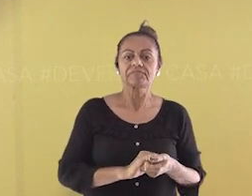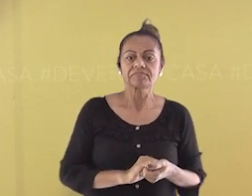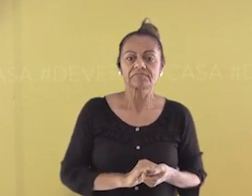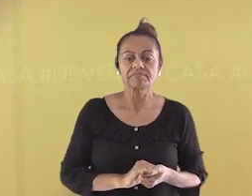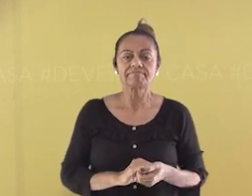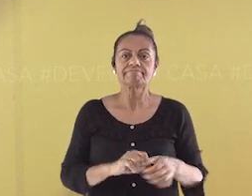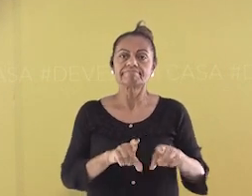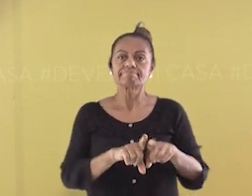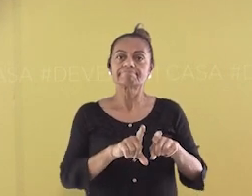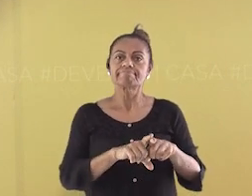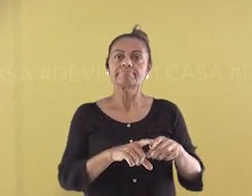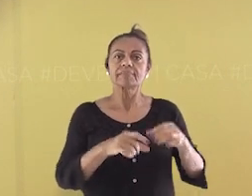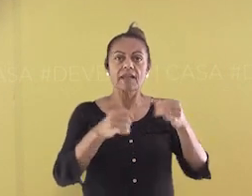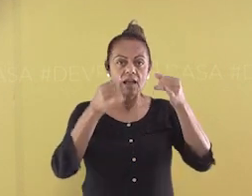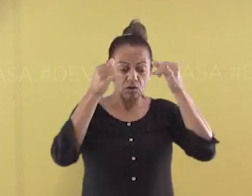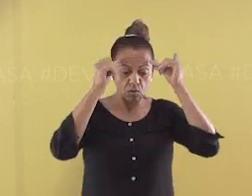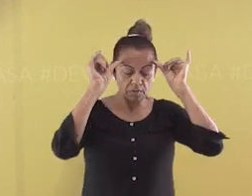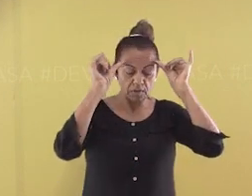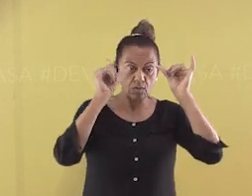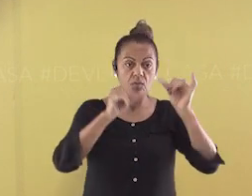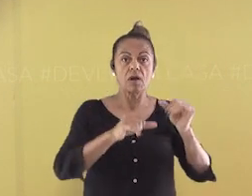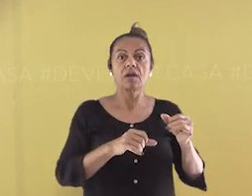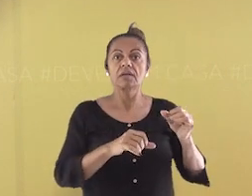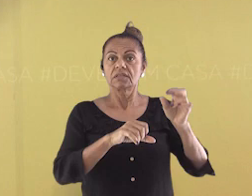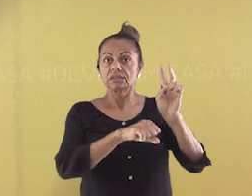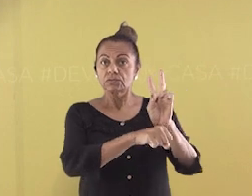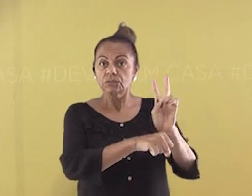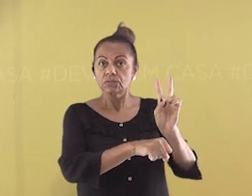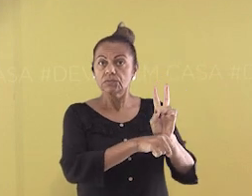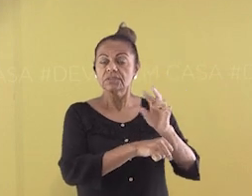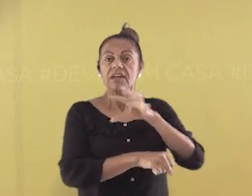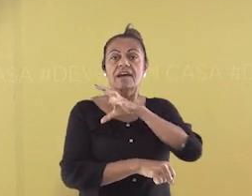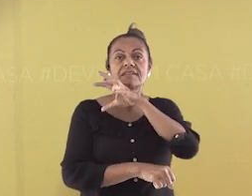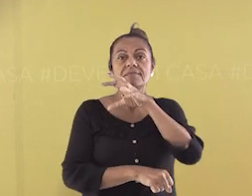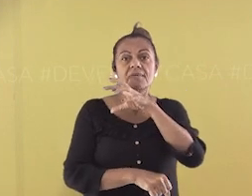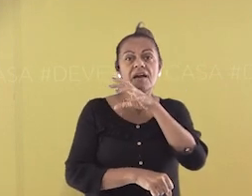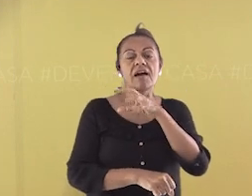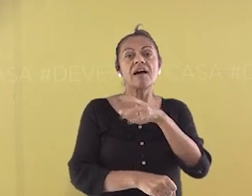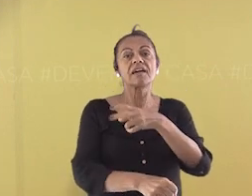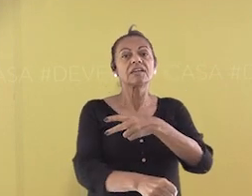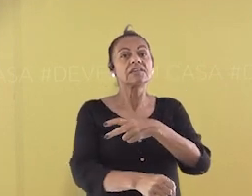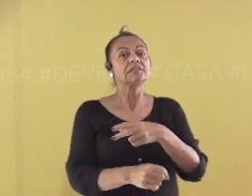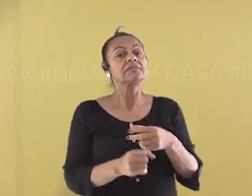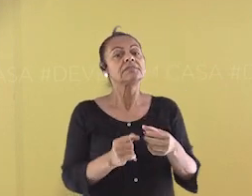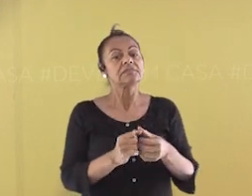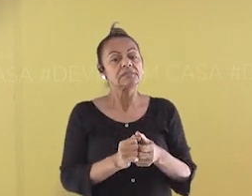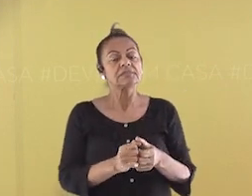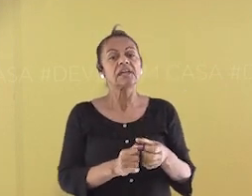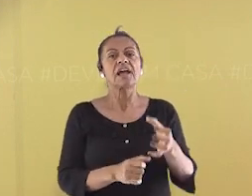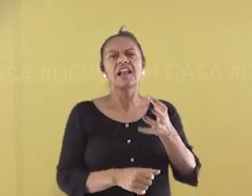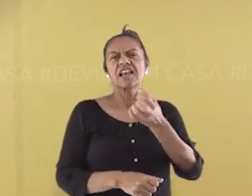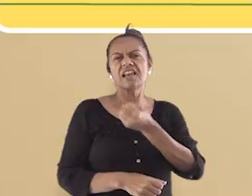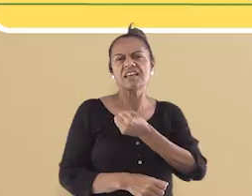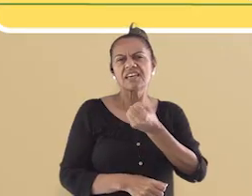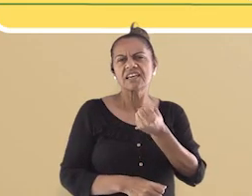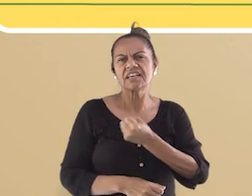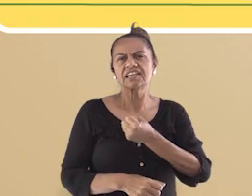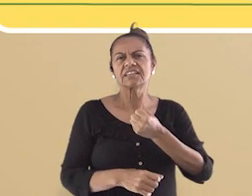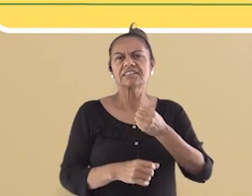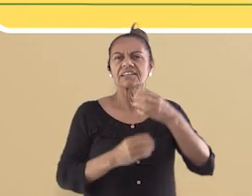vacinar os animais, limpando também os lugares em que eles vivem, tirar o leite da vaca, de cabras, entre